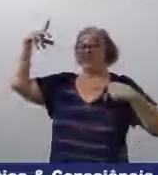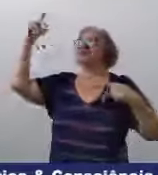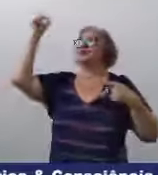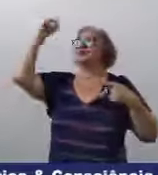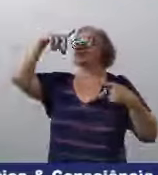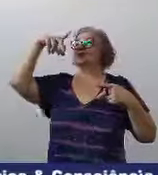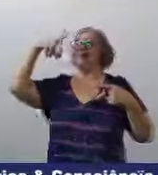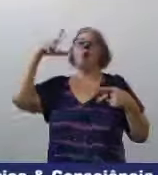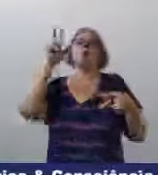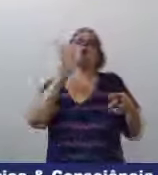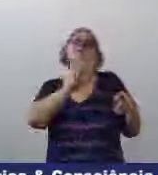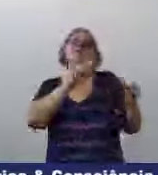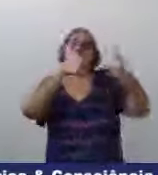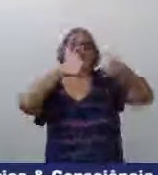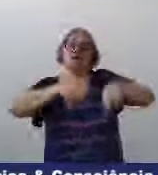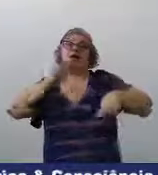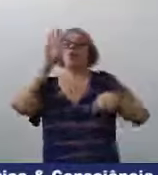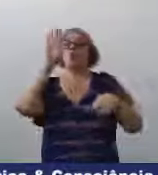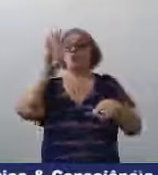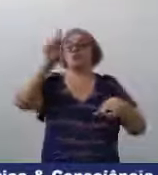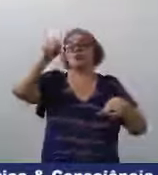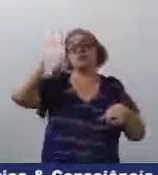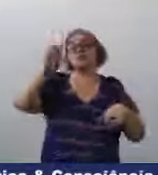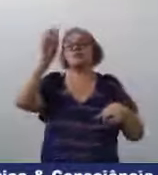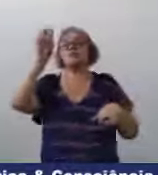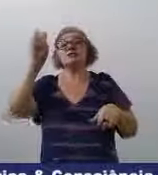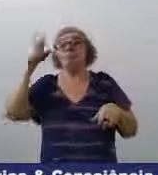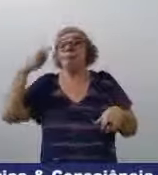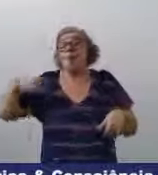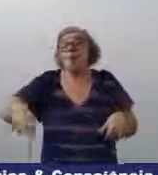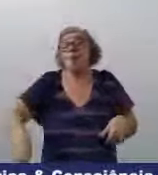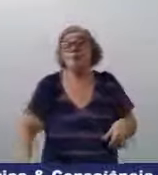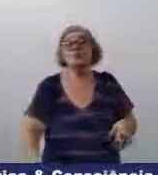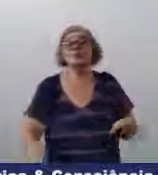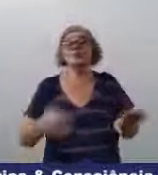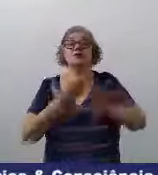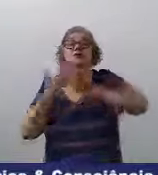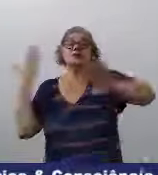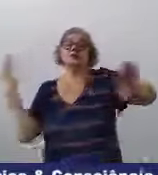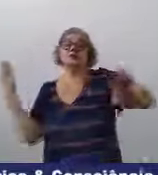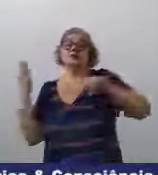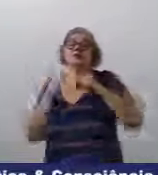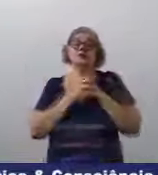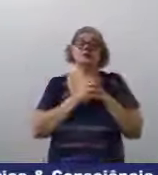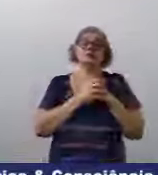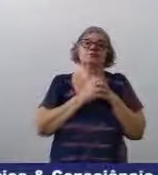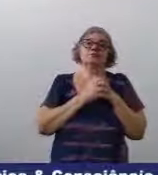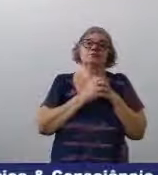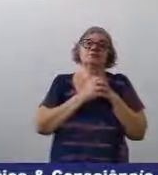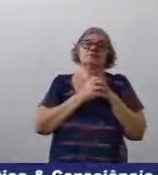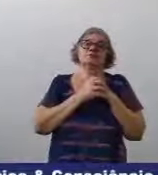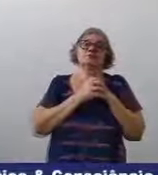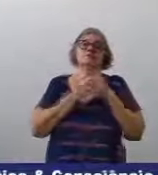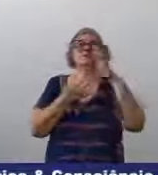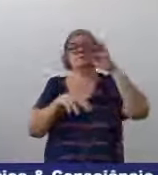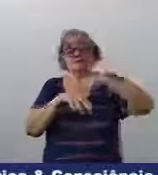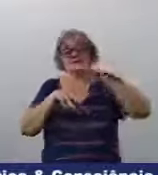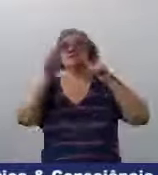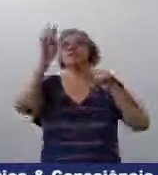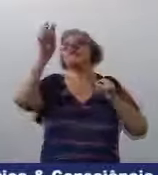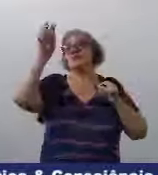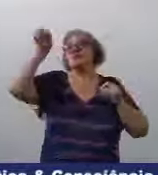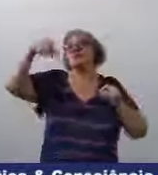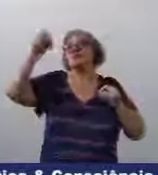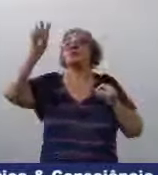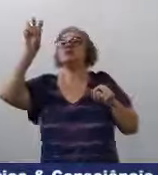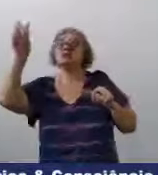O nosso Sol está a 4,5 bilhões de anos na sequência principal de uma estrela. Vai durar